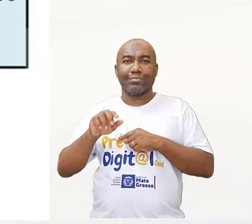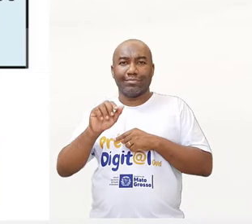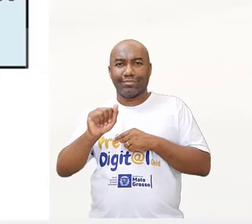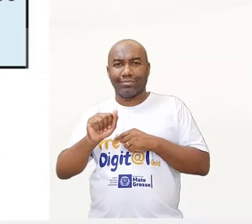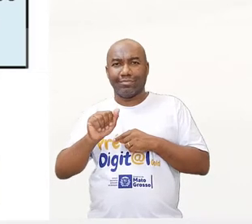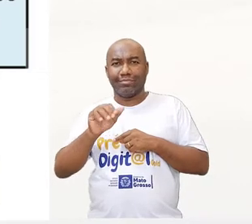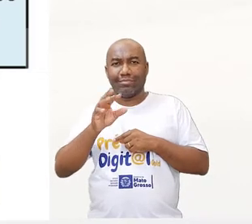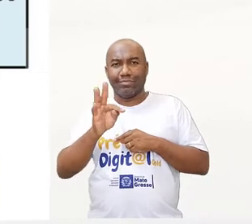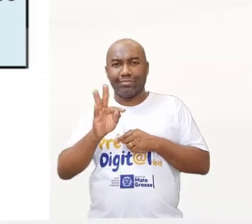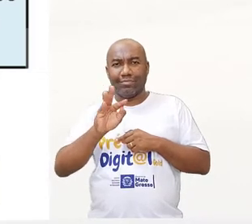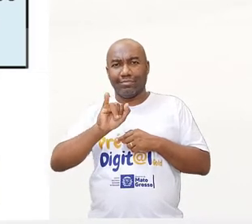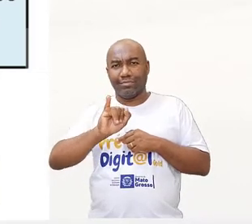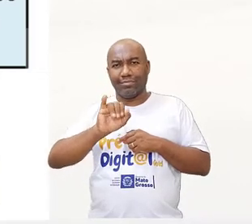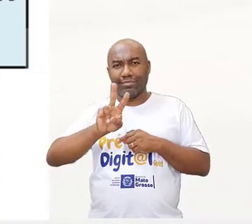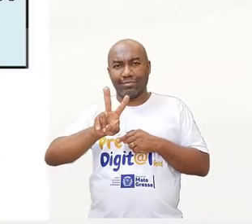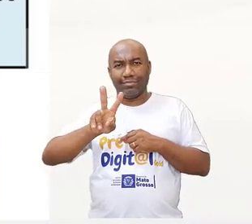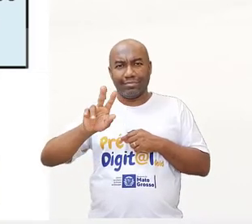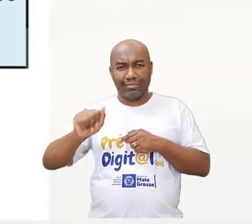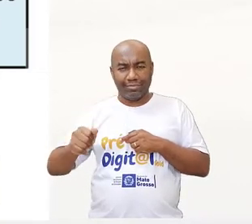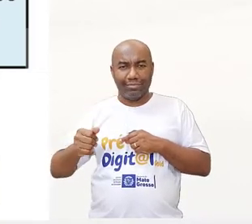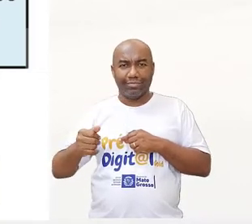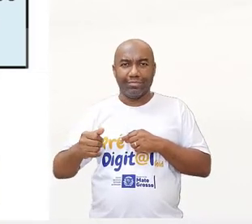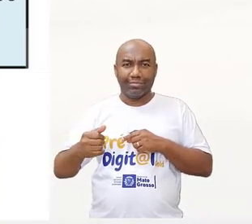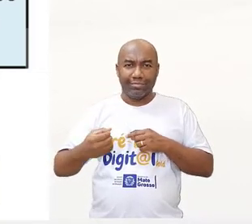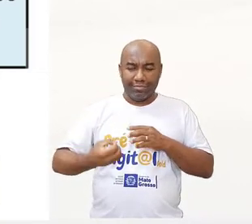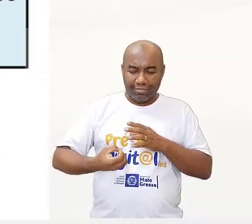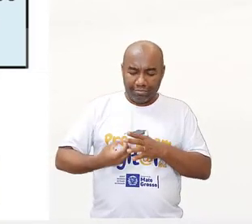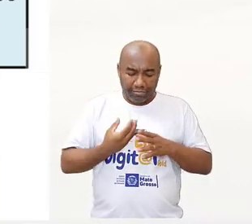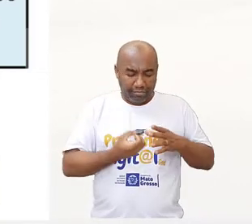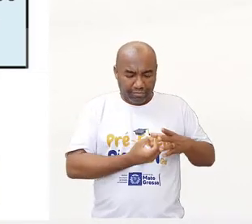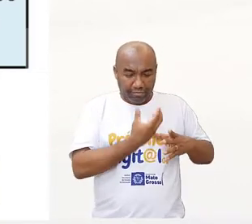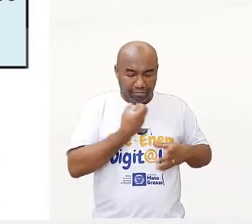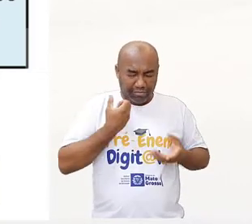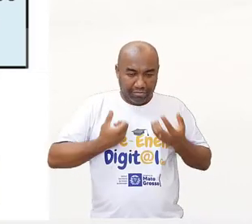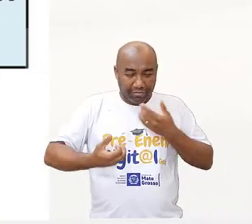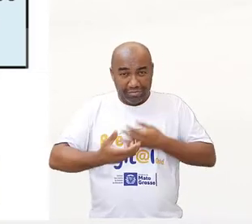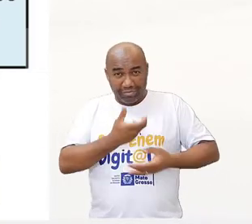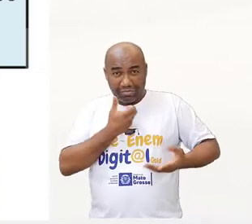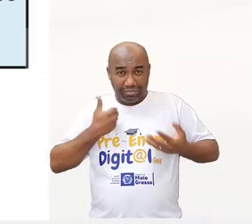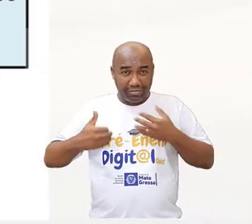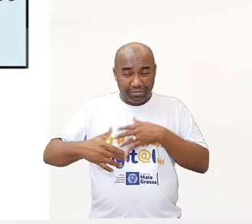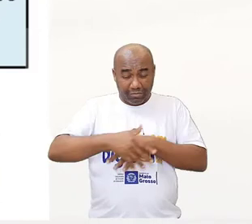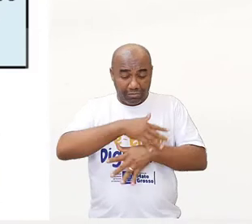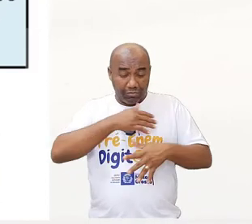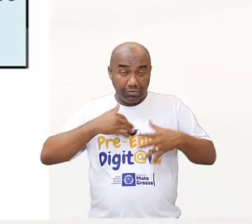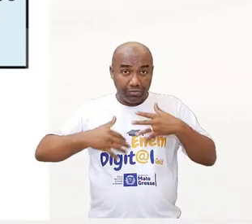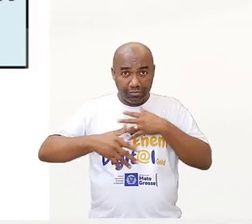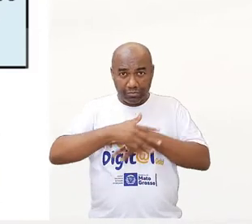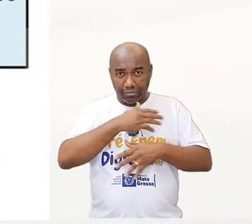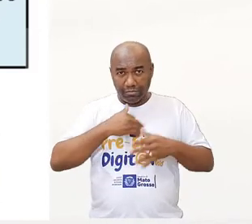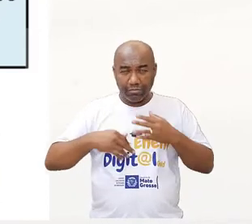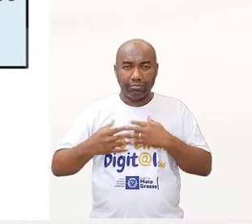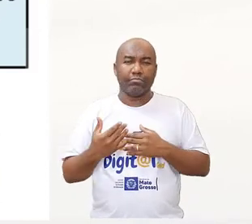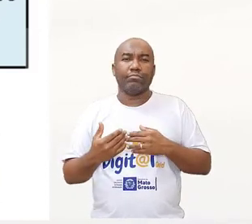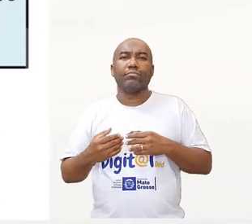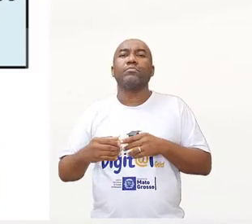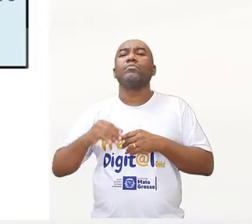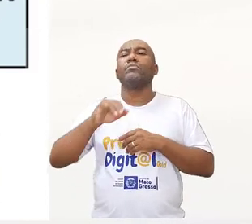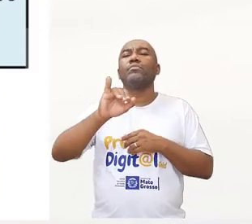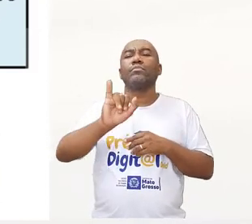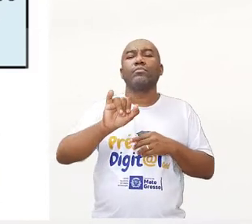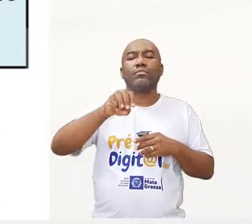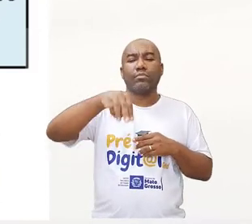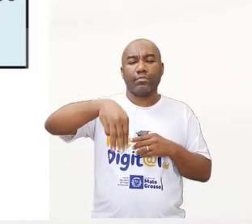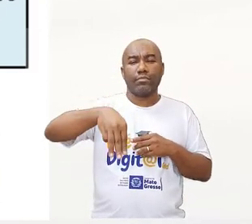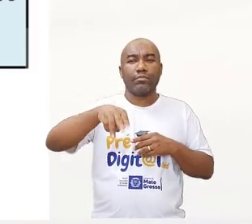nós produzimos os anticorpos. Tudo bem? O que é uma imunização passiva?